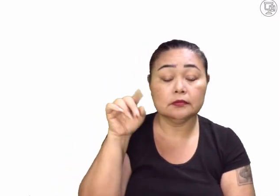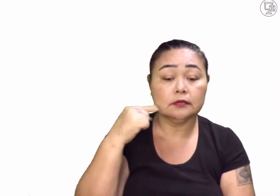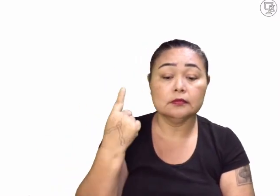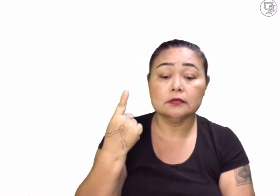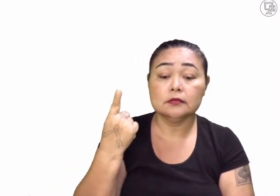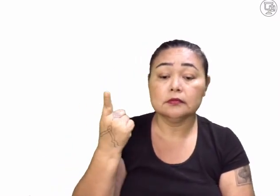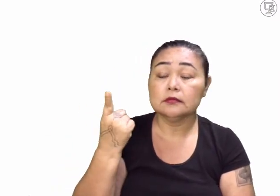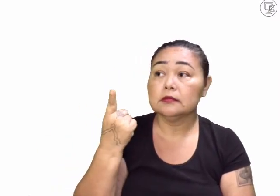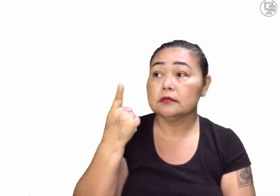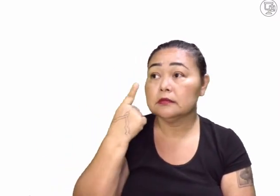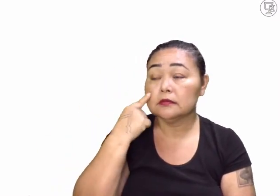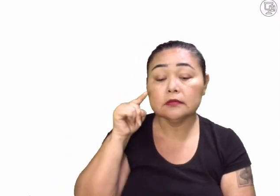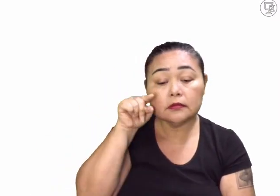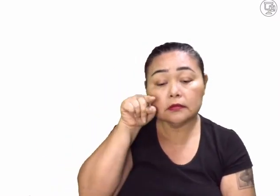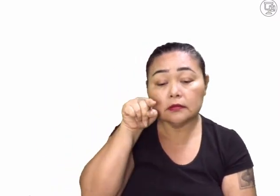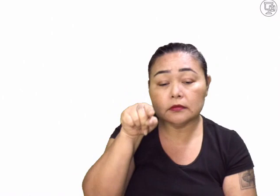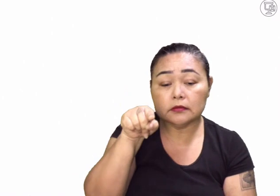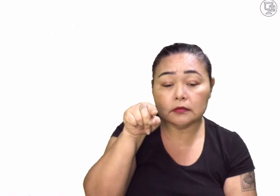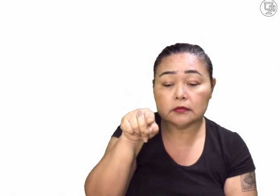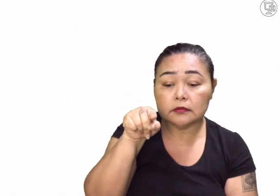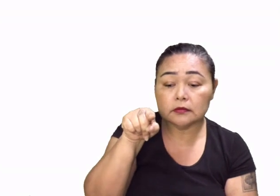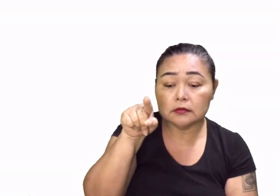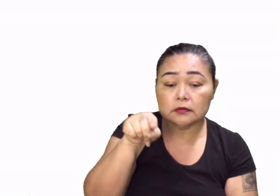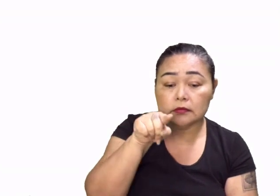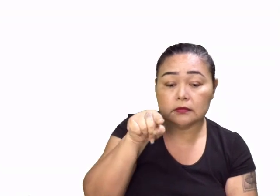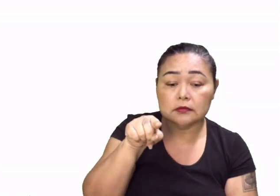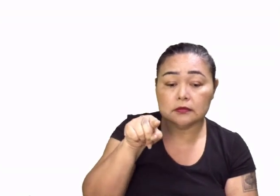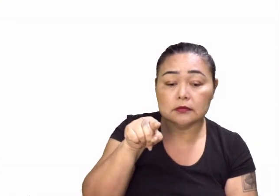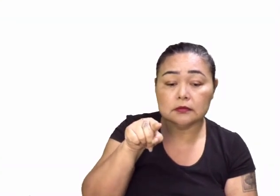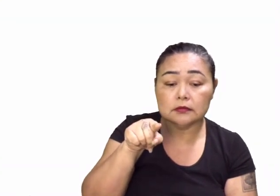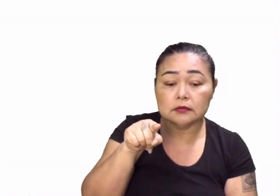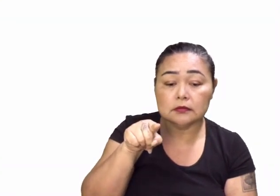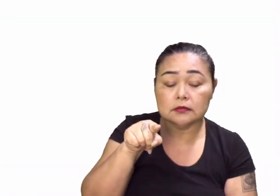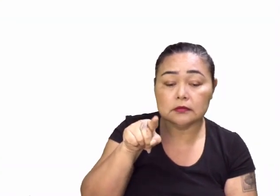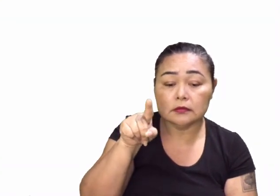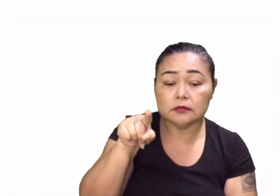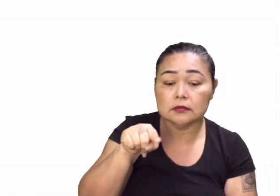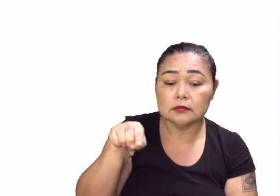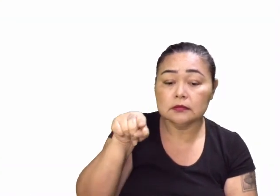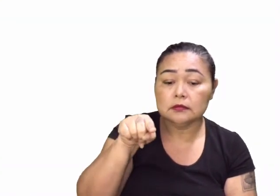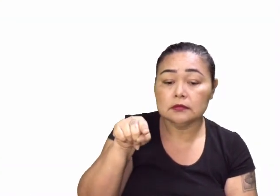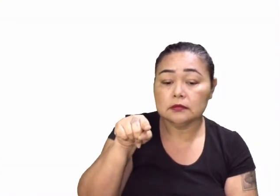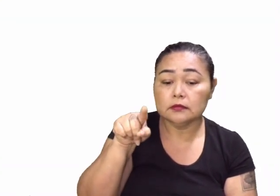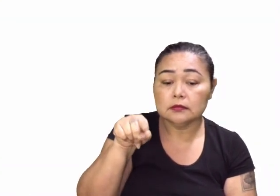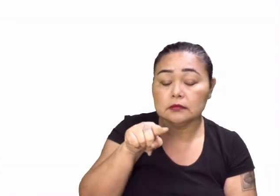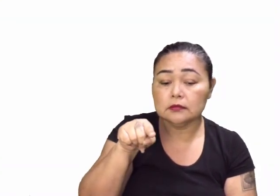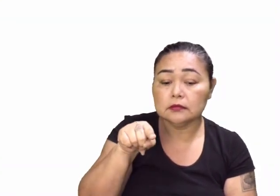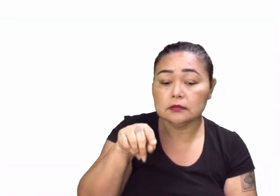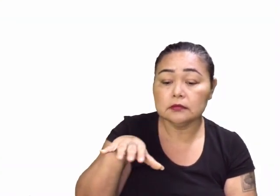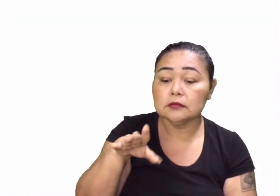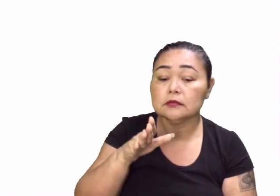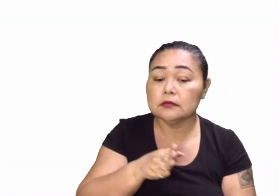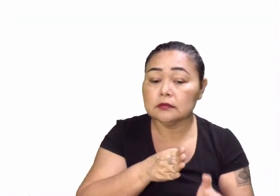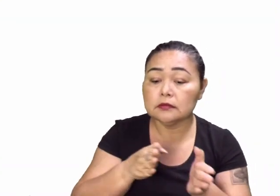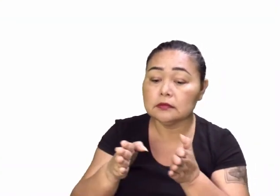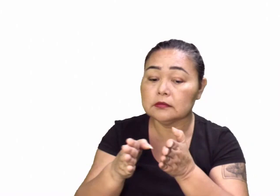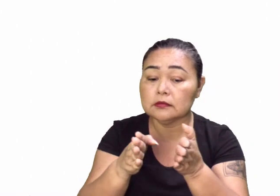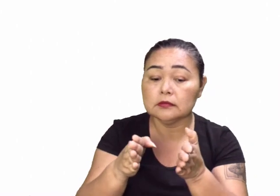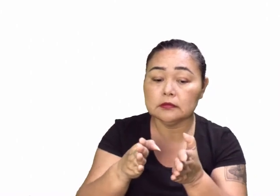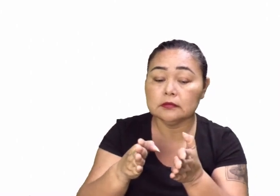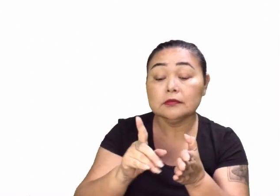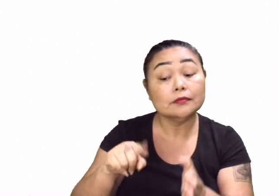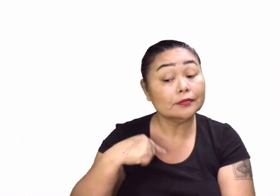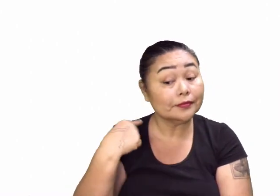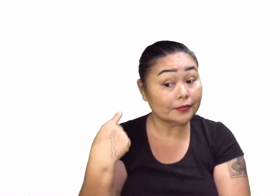Rogério? Olha só, vou botar aqui um xizinho aqui, ó. Qual é essa bacia? Qual é esse rio aqui? É o